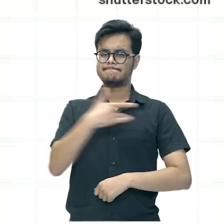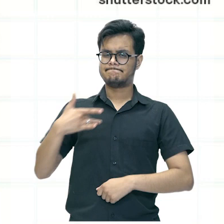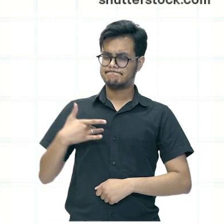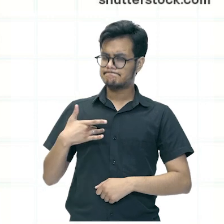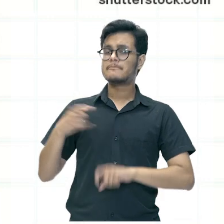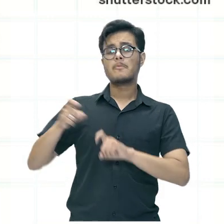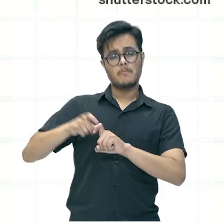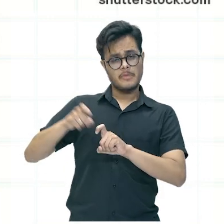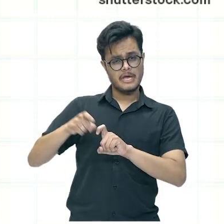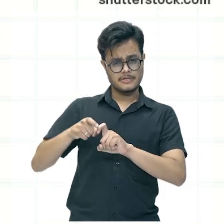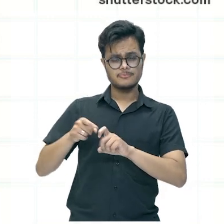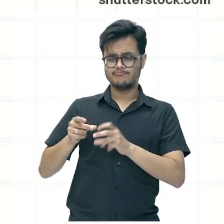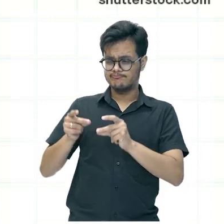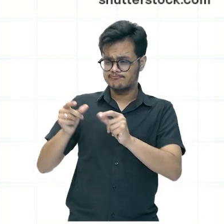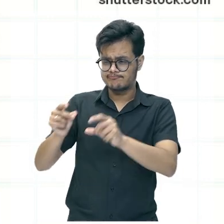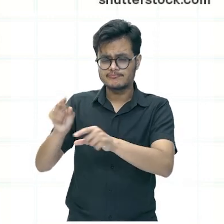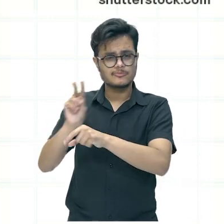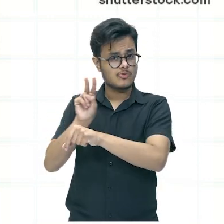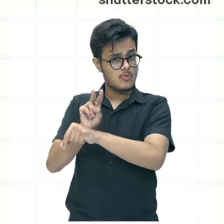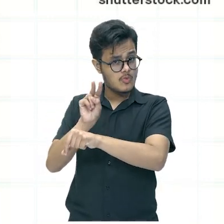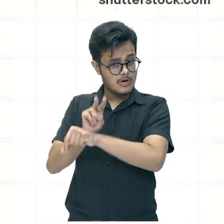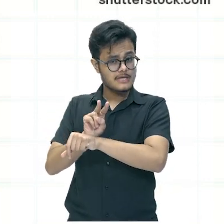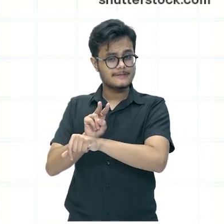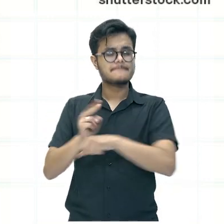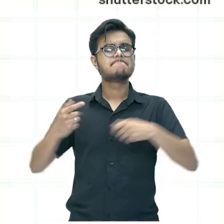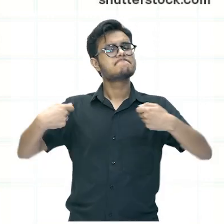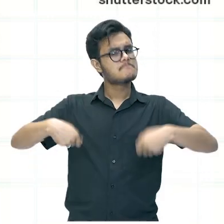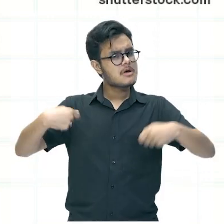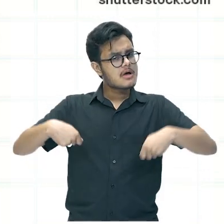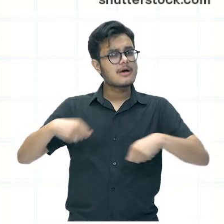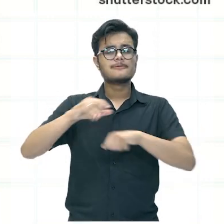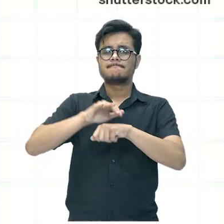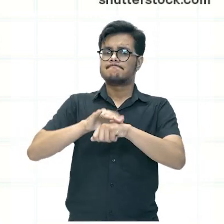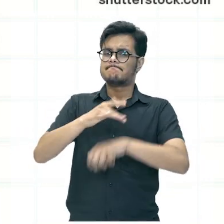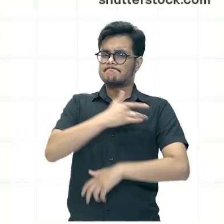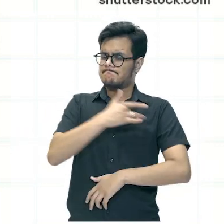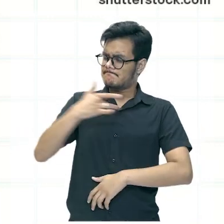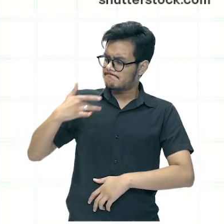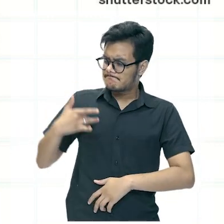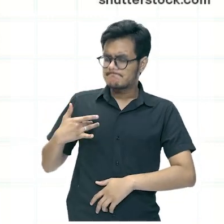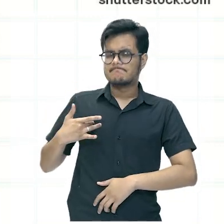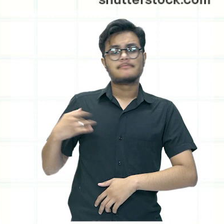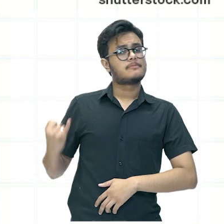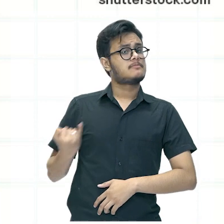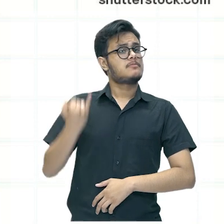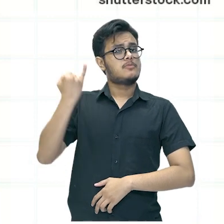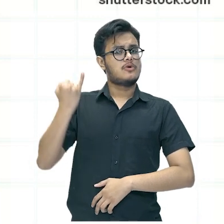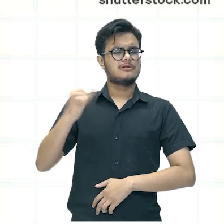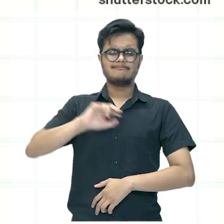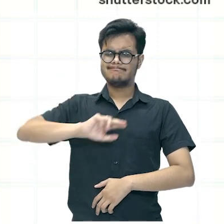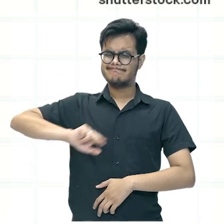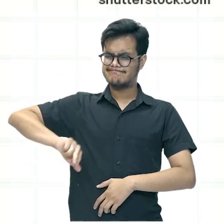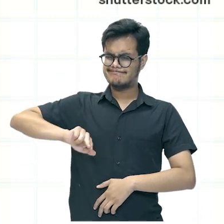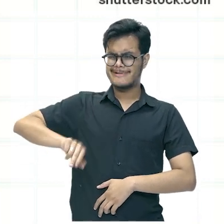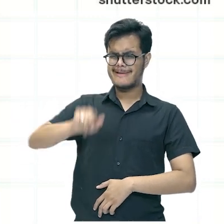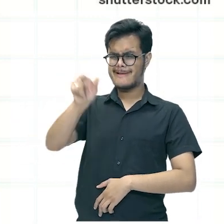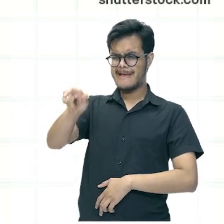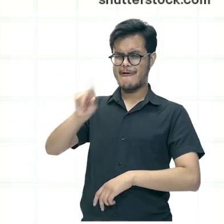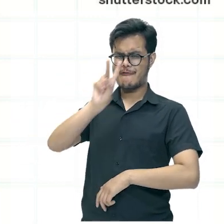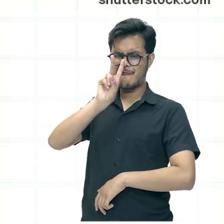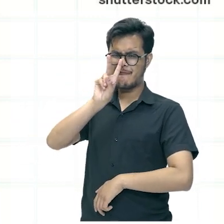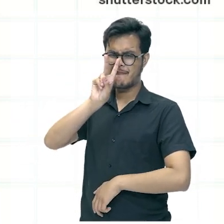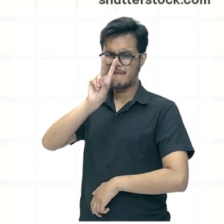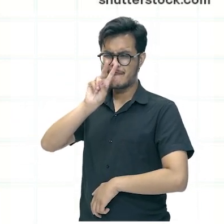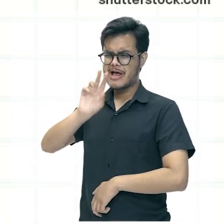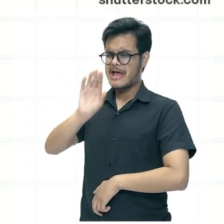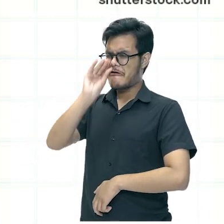longo, ok? Então, é uma coisa que deve ser encarada com seriedade, não como algo que a pessoa tem